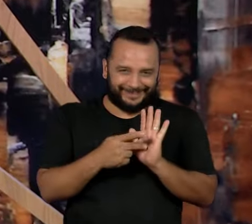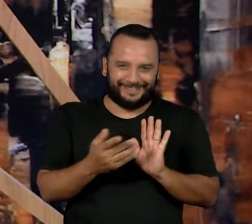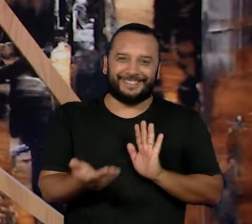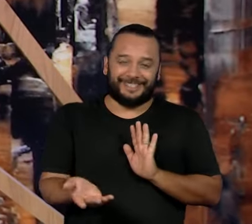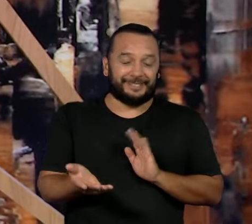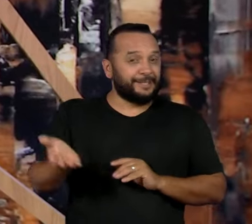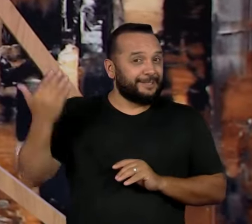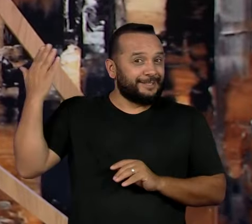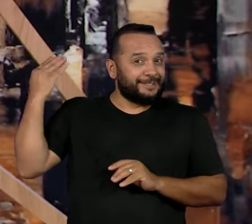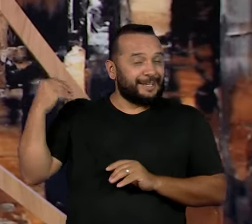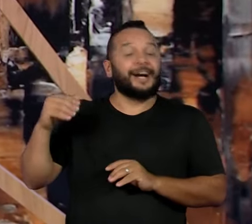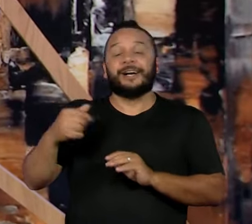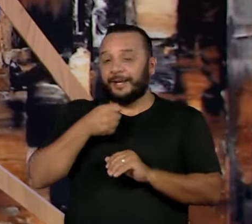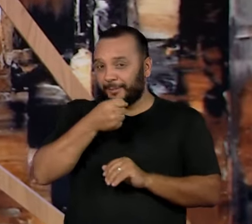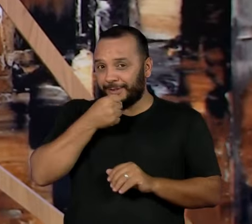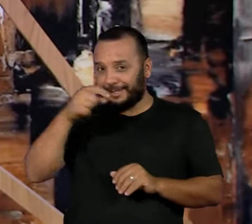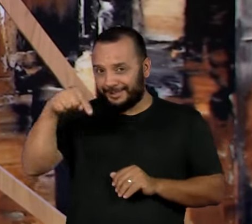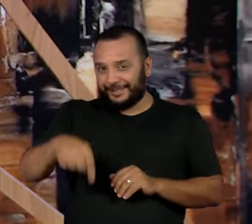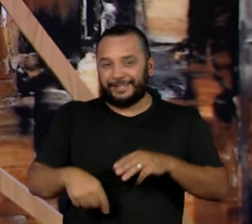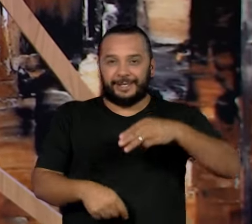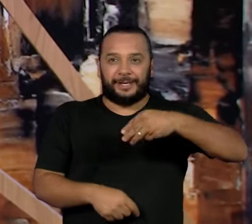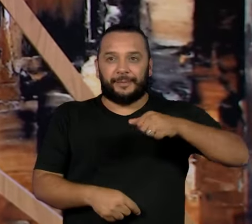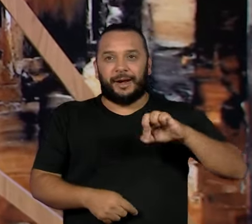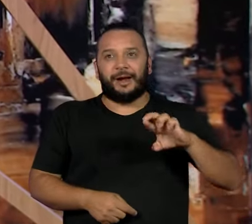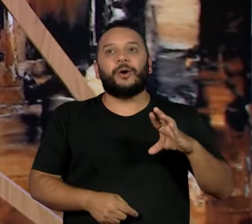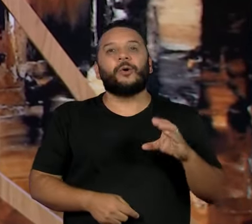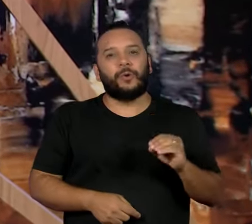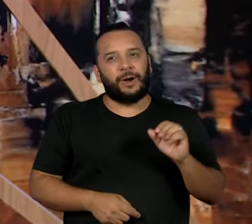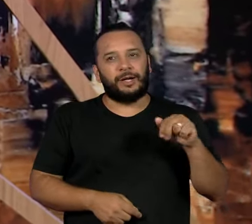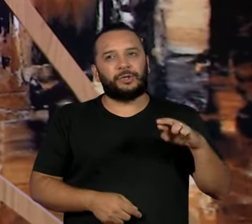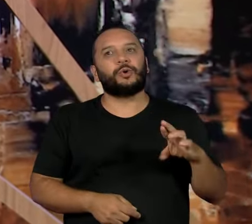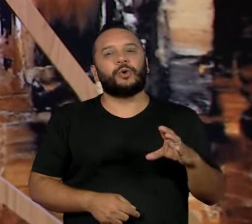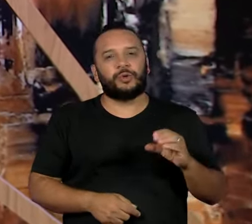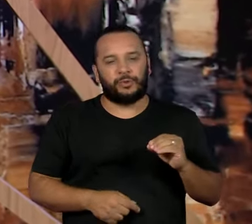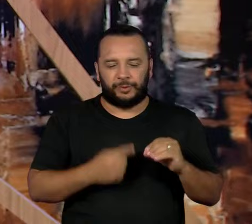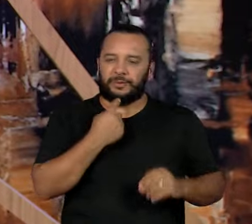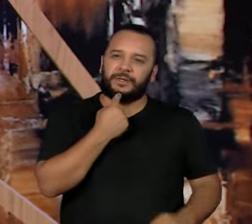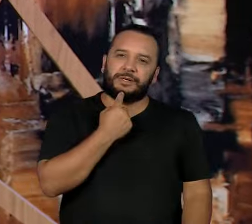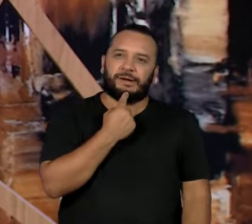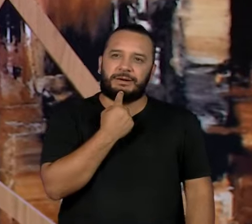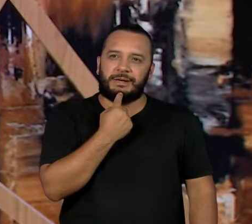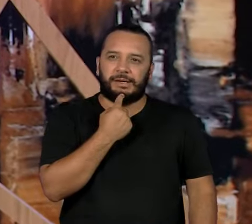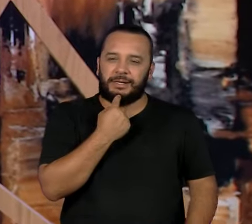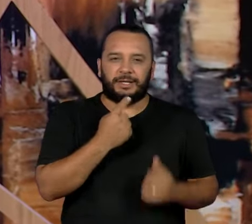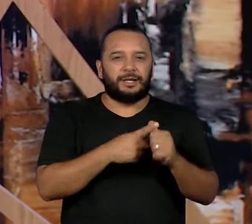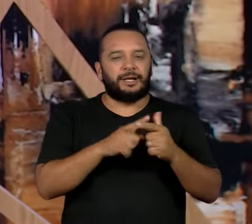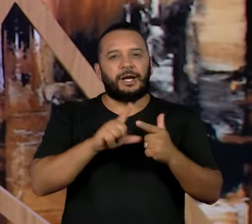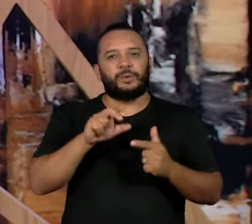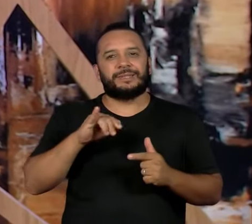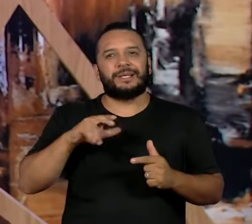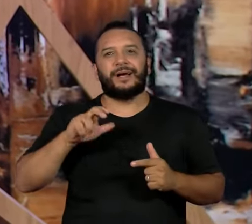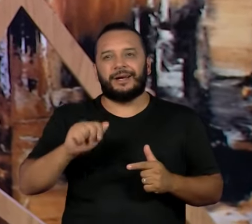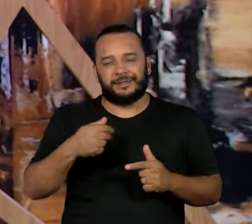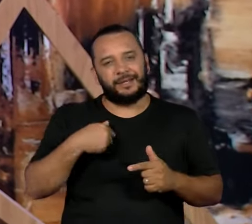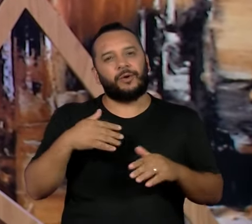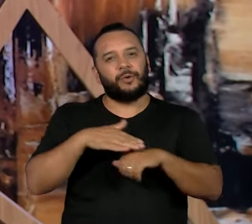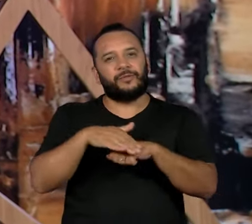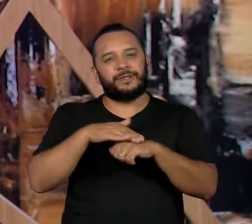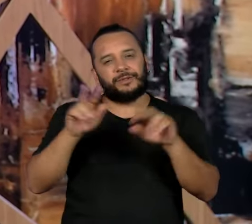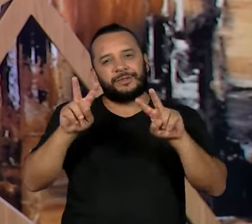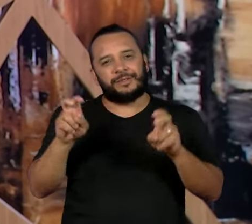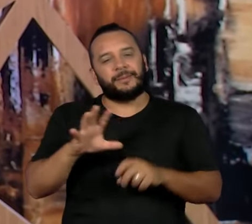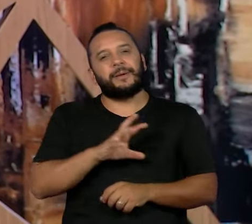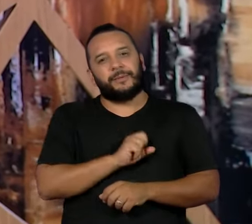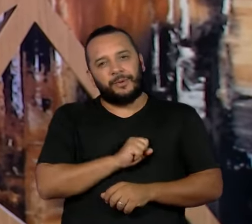apresentou essa reportagem aqui no programa, o Marco Antônio Pellegrini e a Luciana Viegas, eles conversaram sobre esse tabu, que é falar de amor